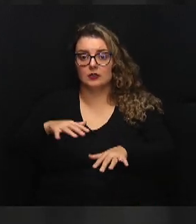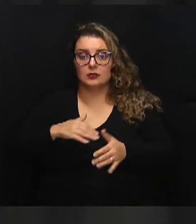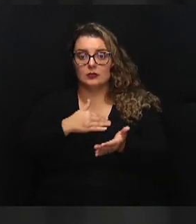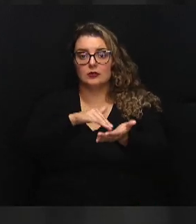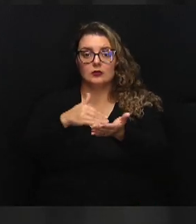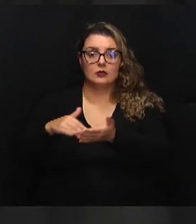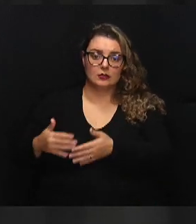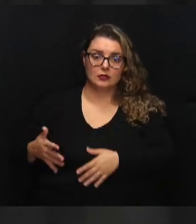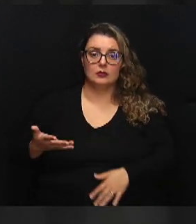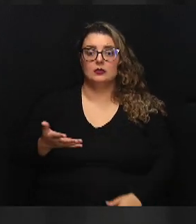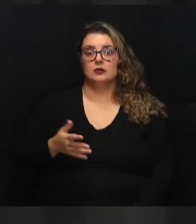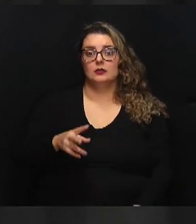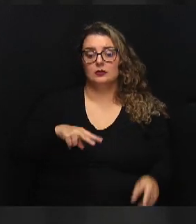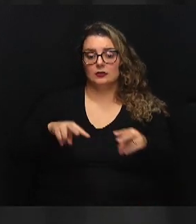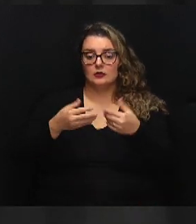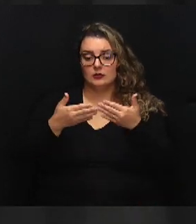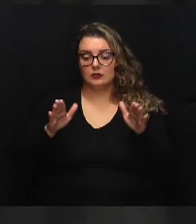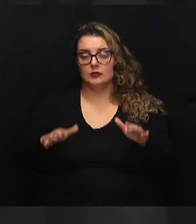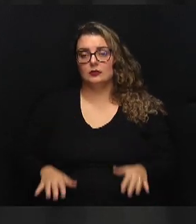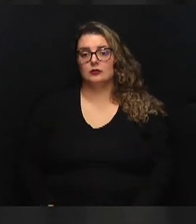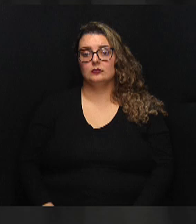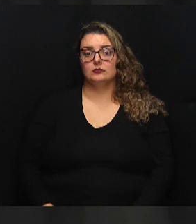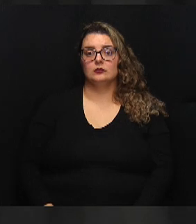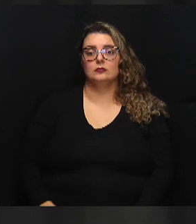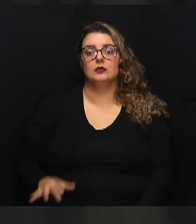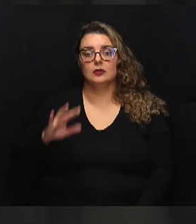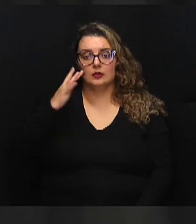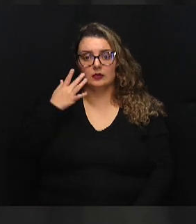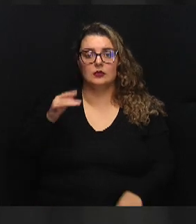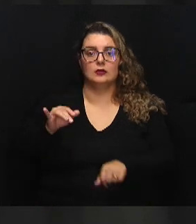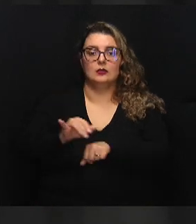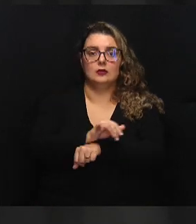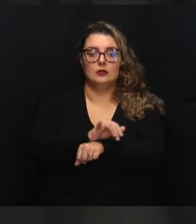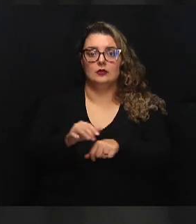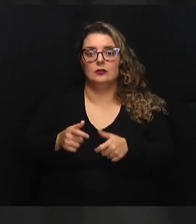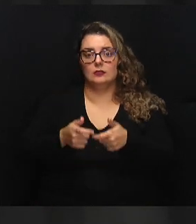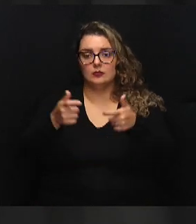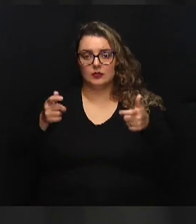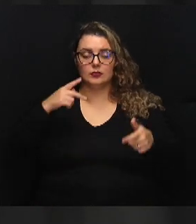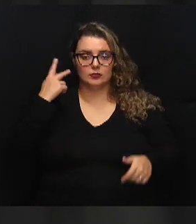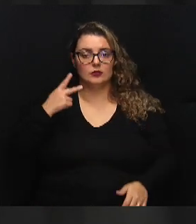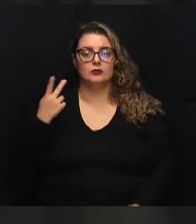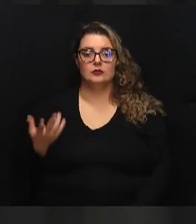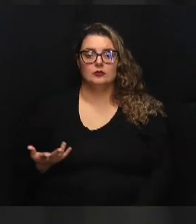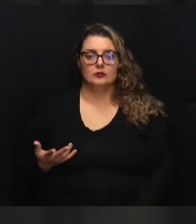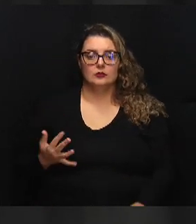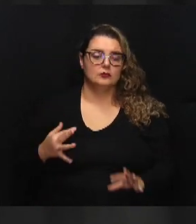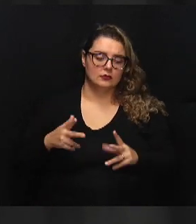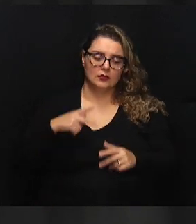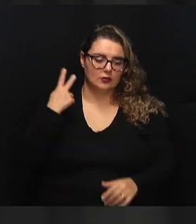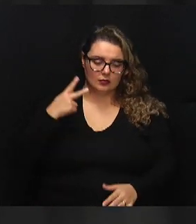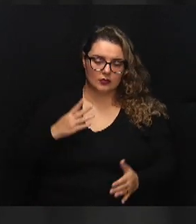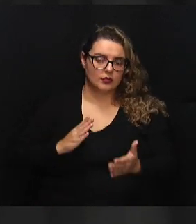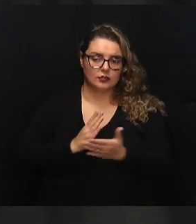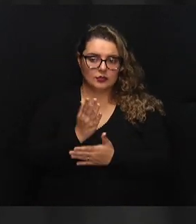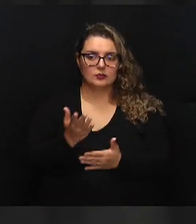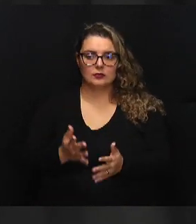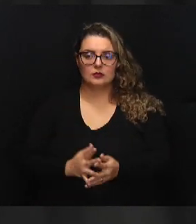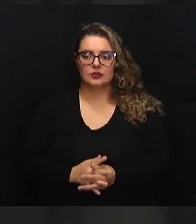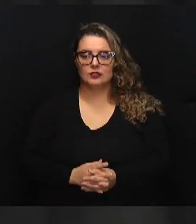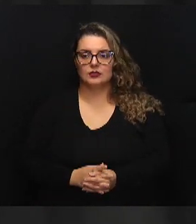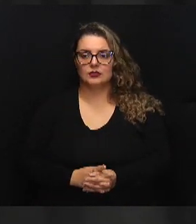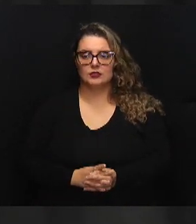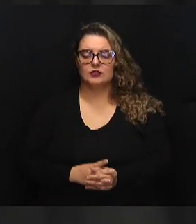maior visibilidade. Então eu acho que é uma ferramenta que a maioria dos vereadores, todos os vereadores aprovaram, e que